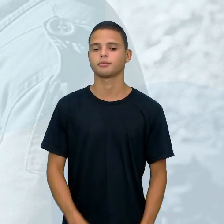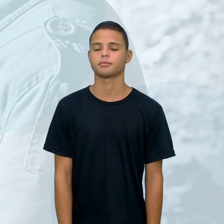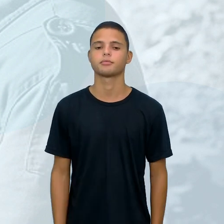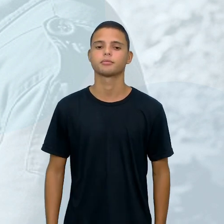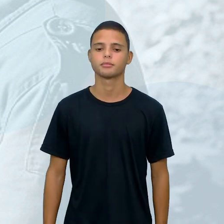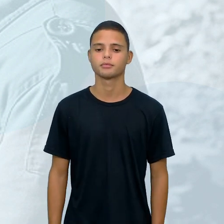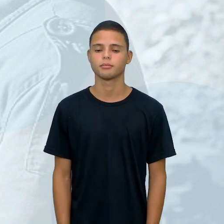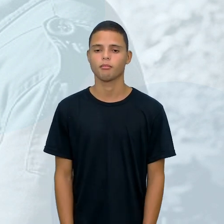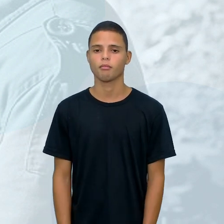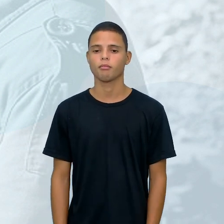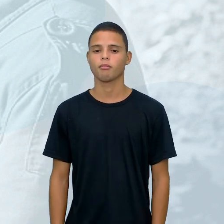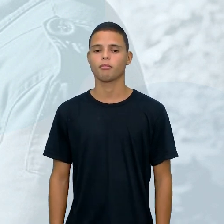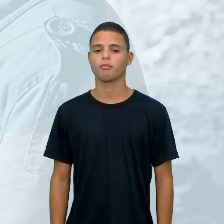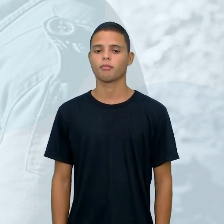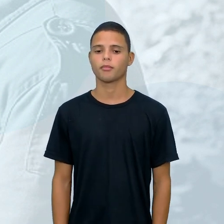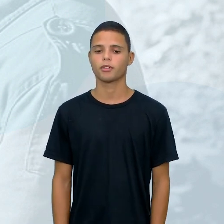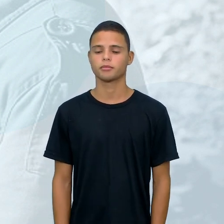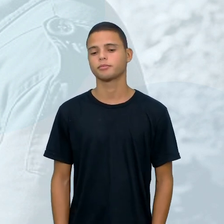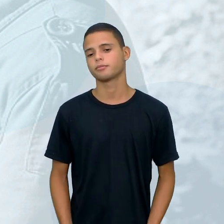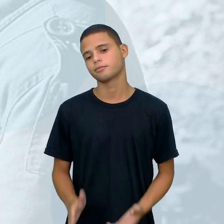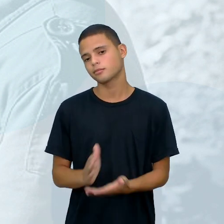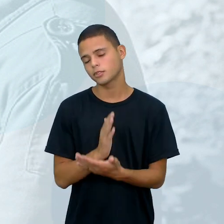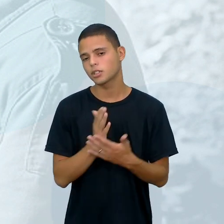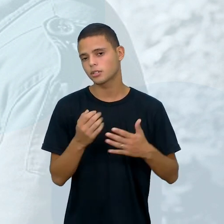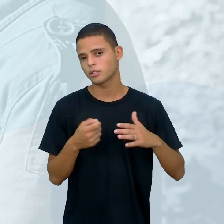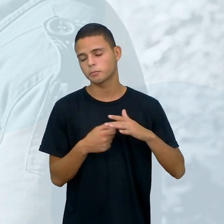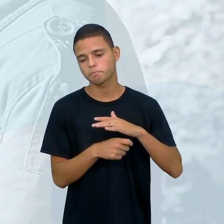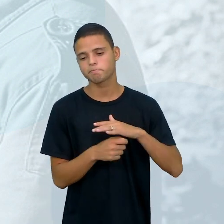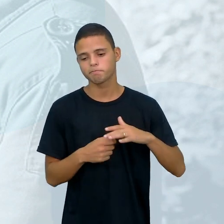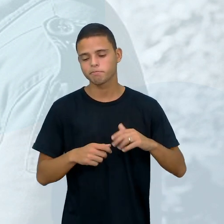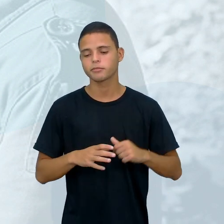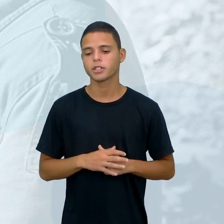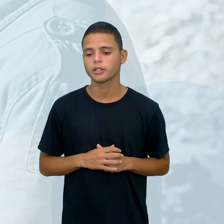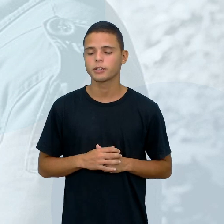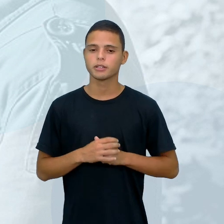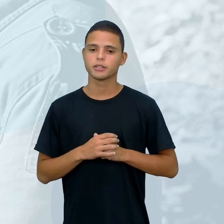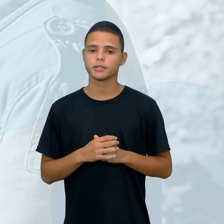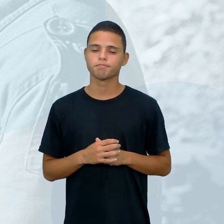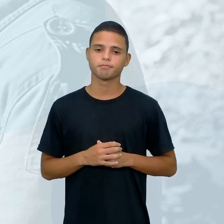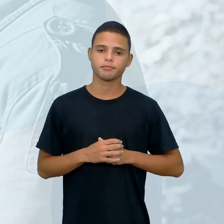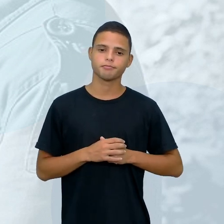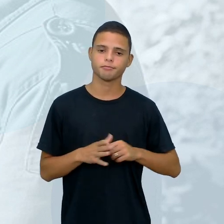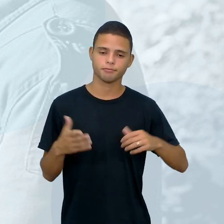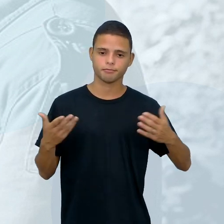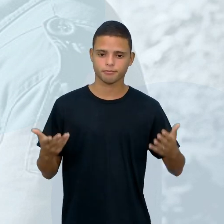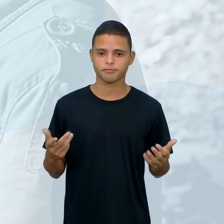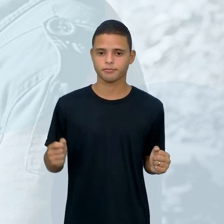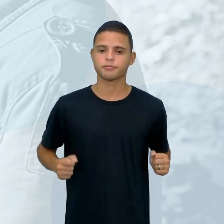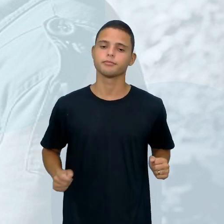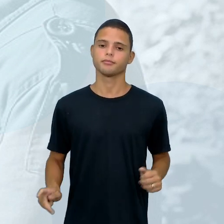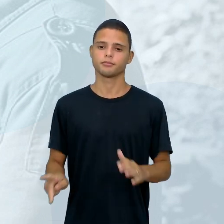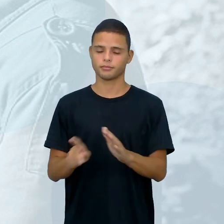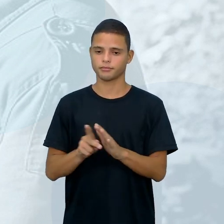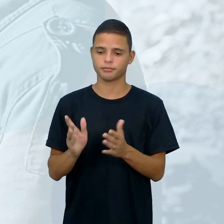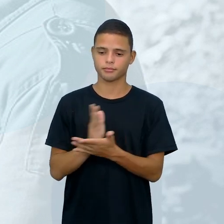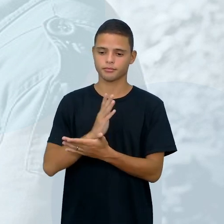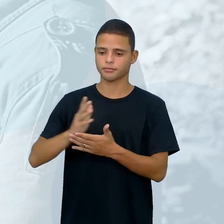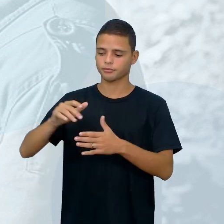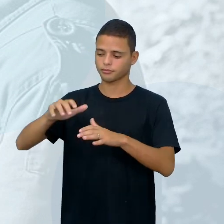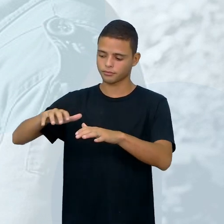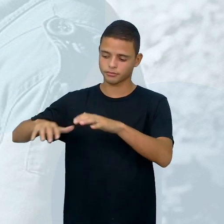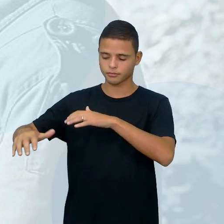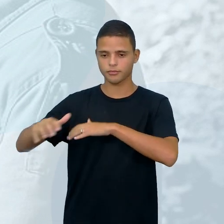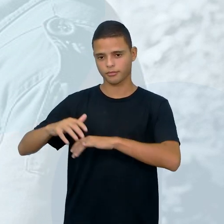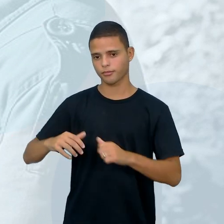dos empreendimentos, né? Enfim, do setor imobiliário,